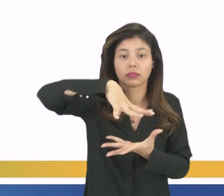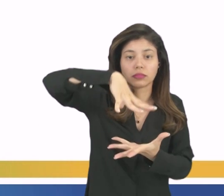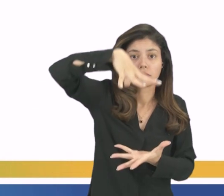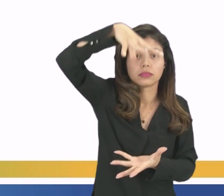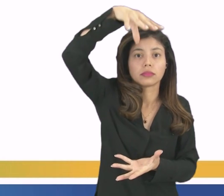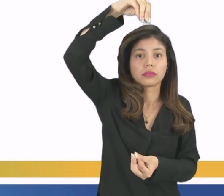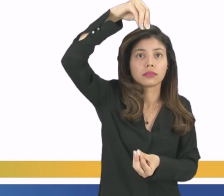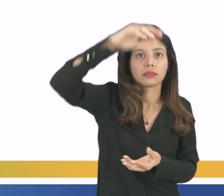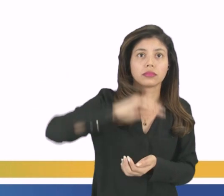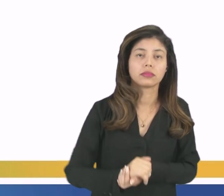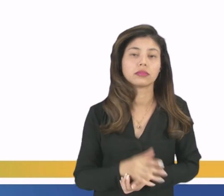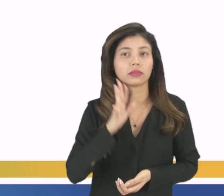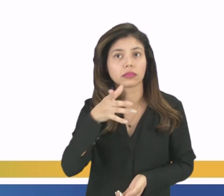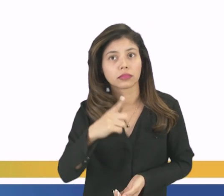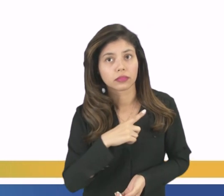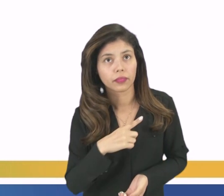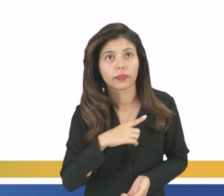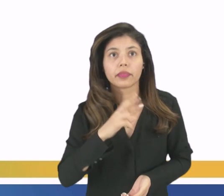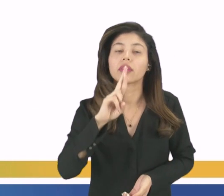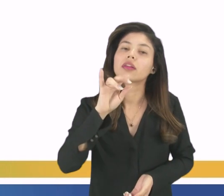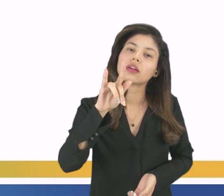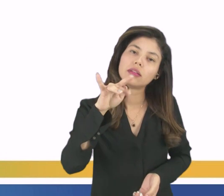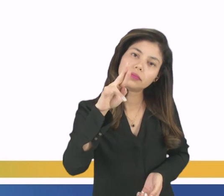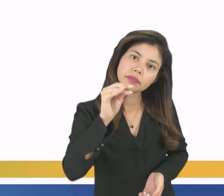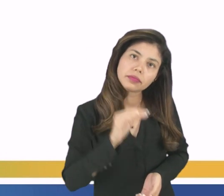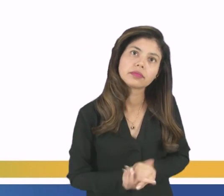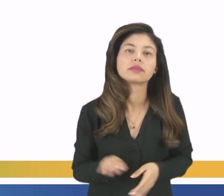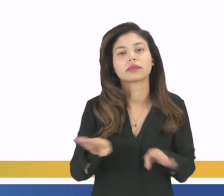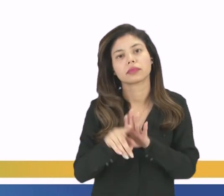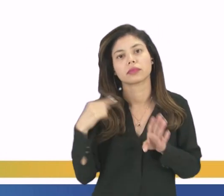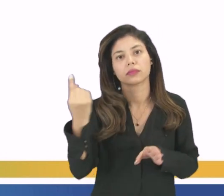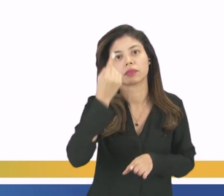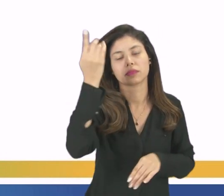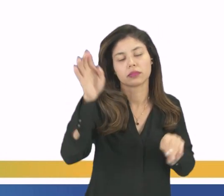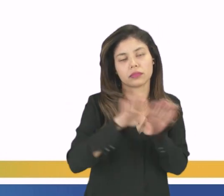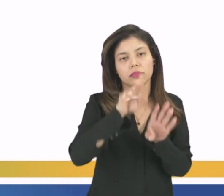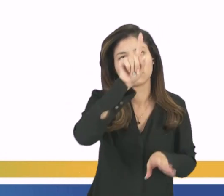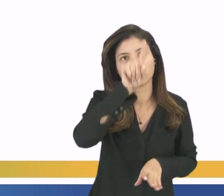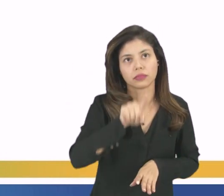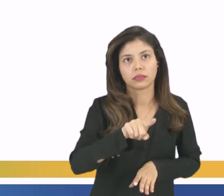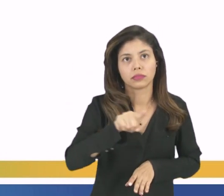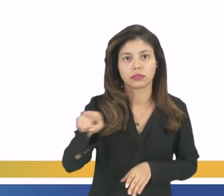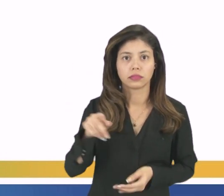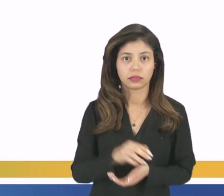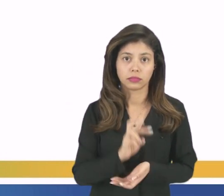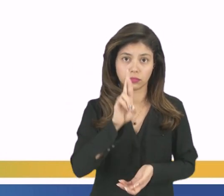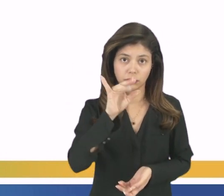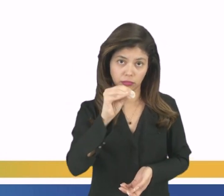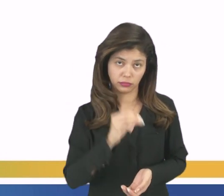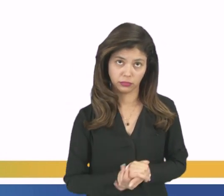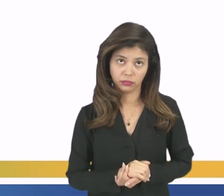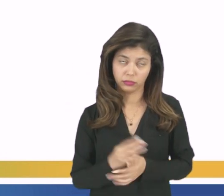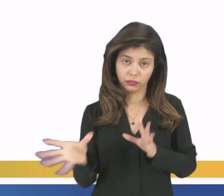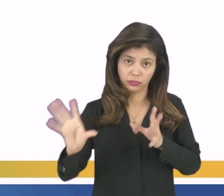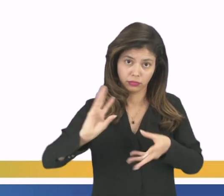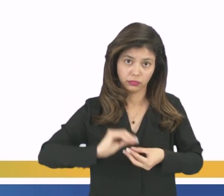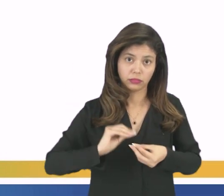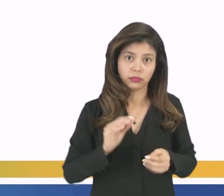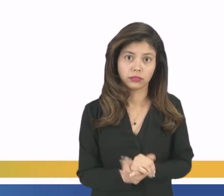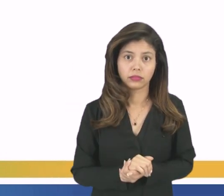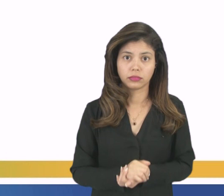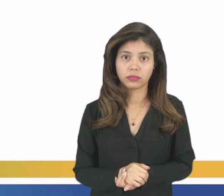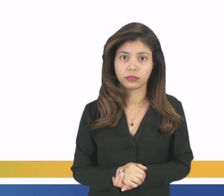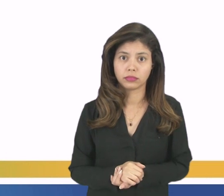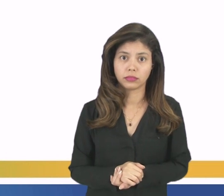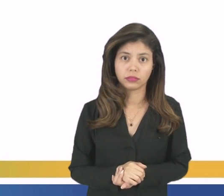ó. Aqui é geratriz, aqui é altura e aqui é raio. Então, o quadrado da hipotenusa é igual à soma da área do